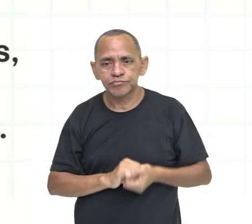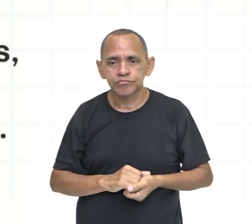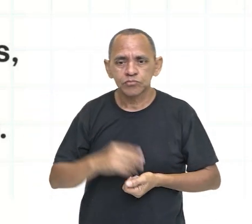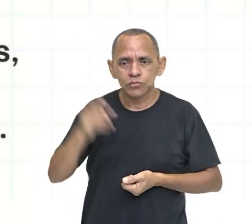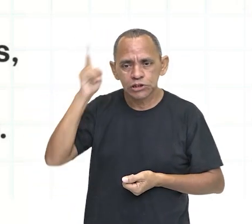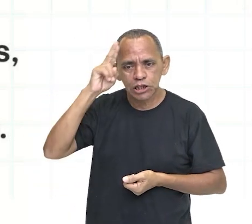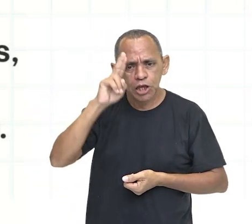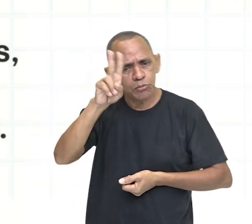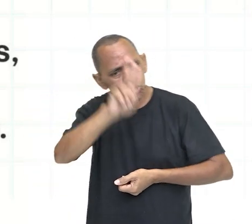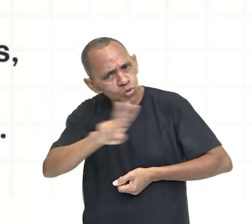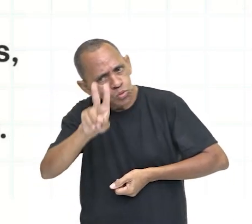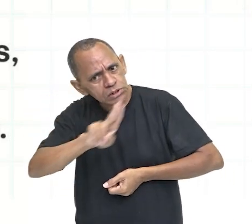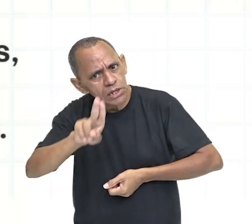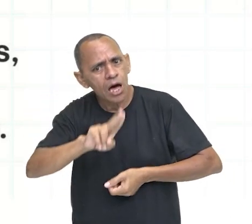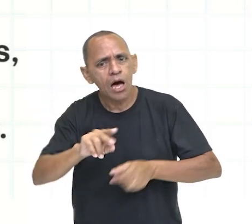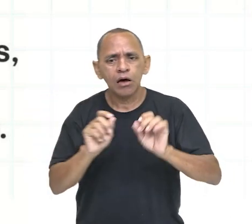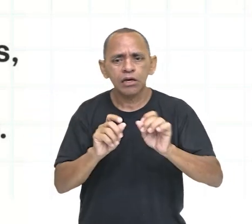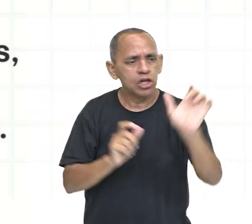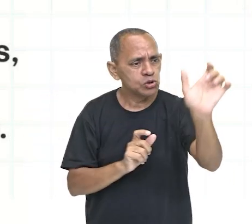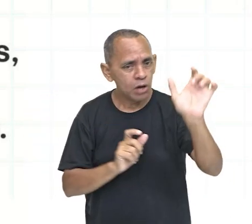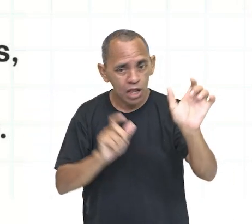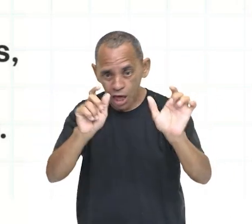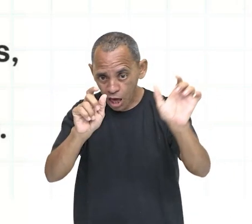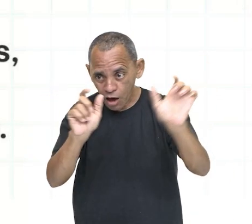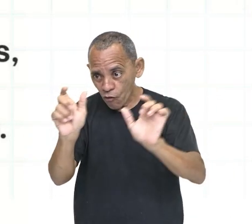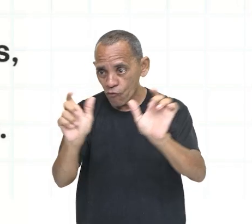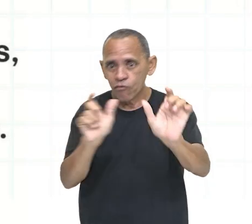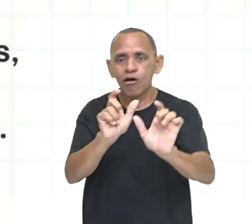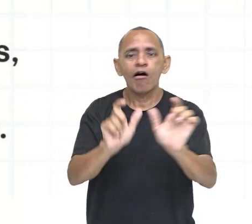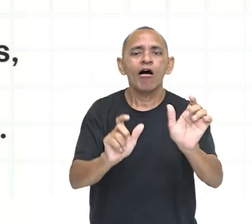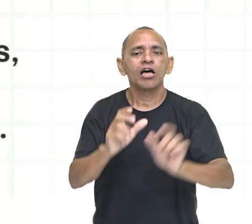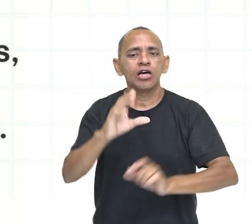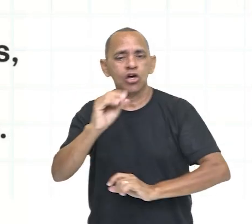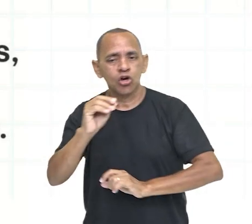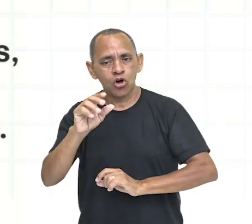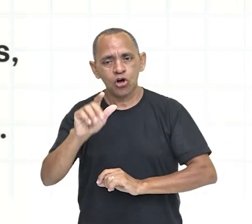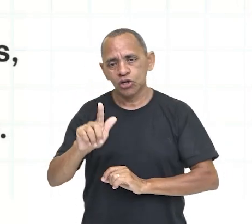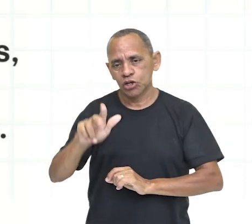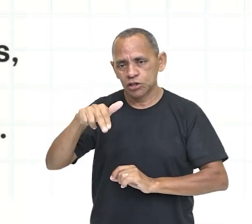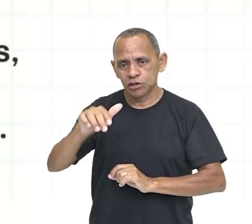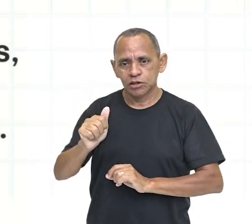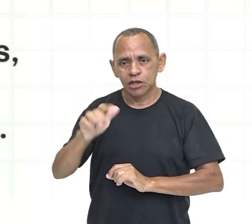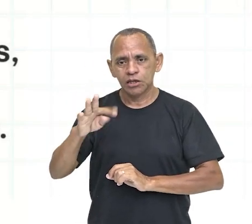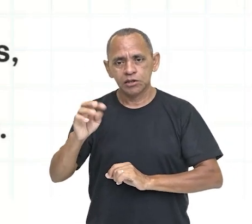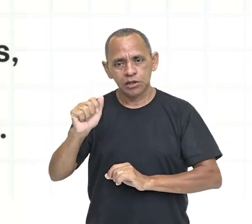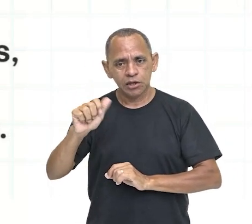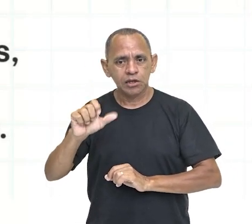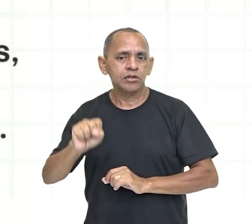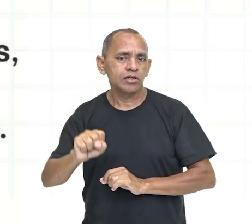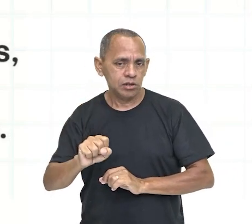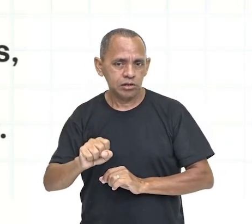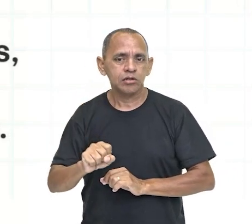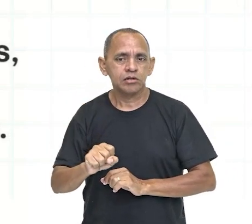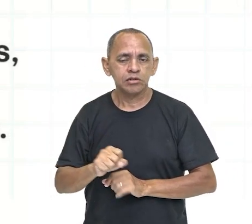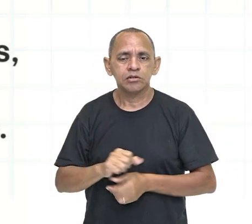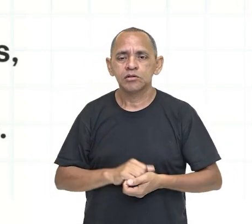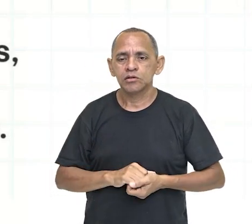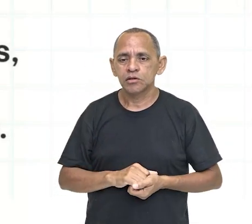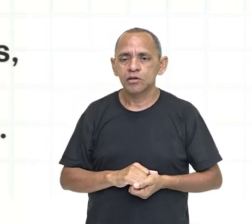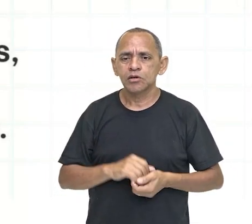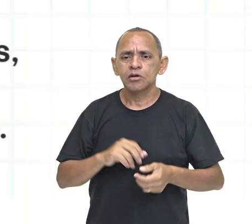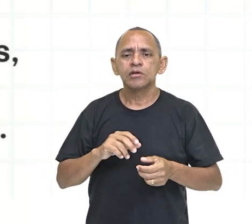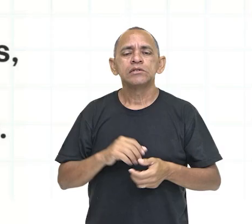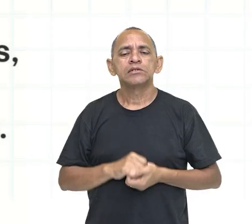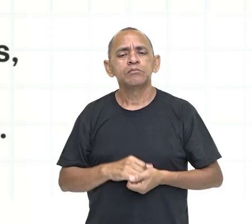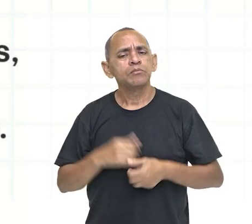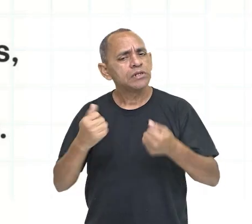utilizar as palavras cognatas, porque elas ajudam bastante para você descobrir qual é a ideia do texto, sem você